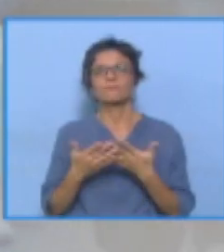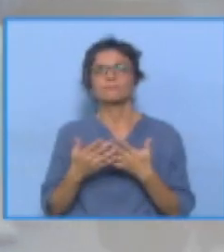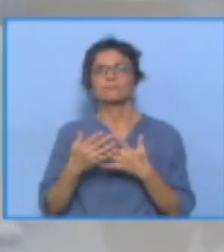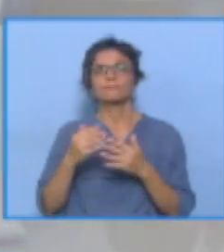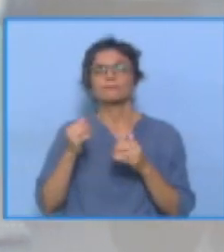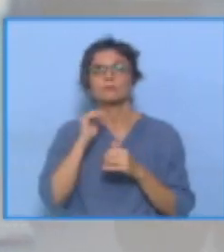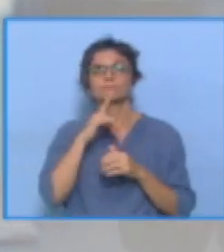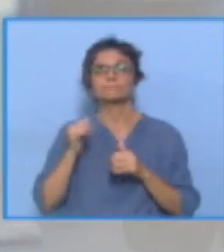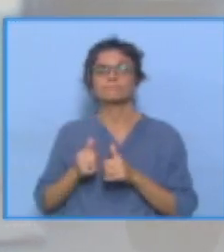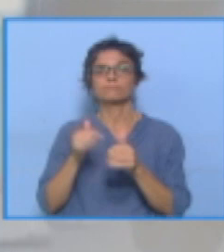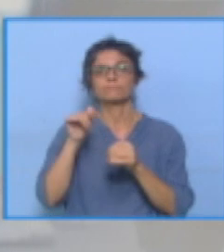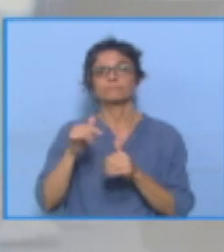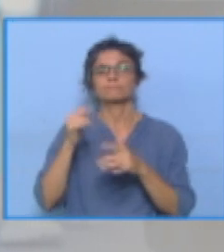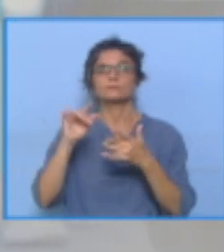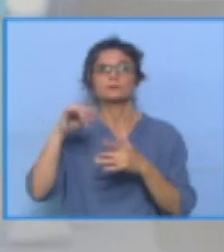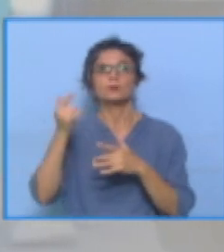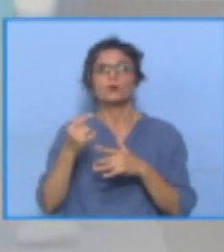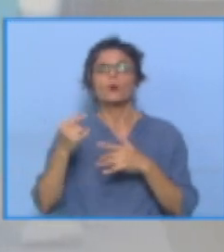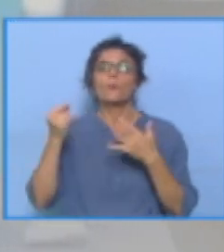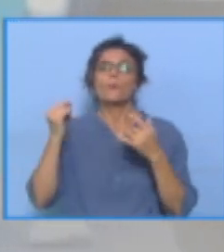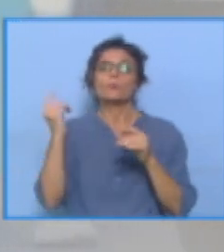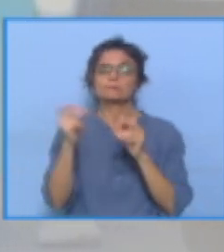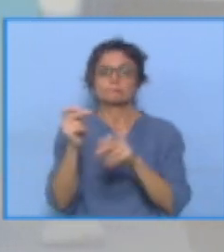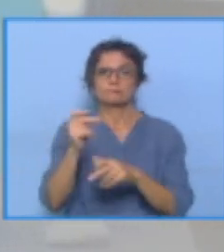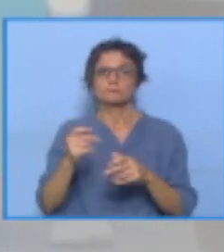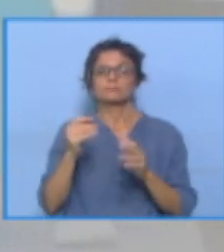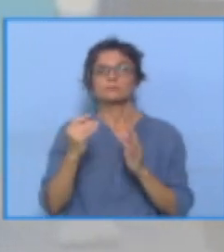Siga estes e outros acontecimentos no portal da Agência Eclésia, em